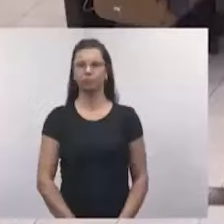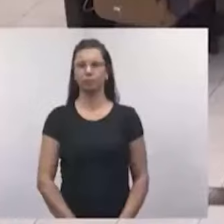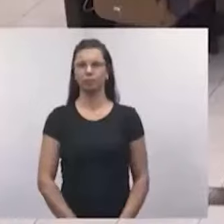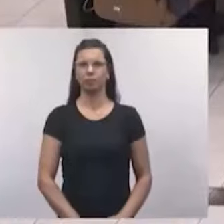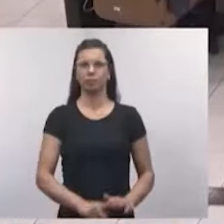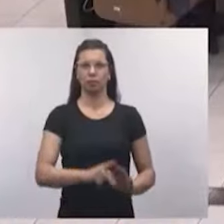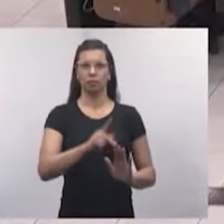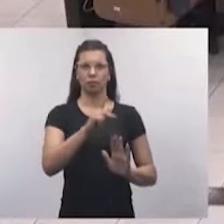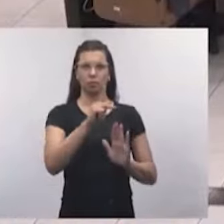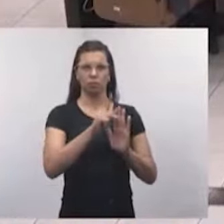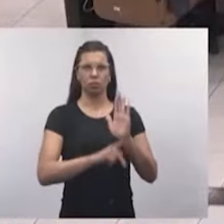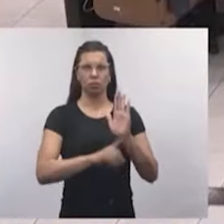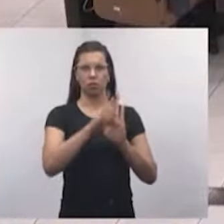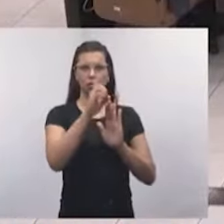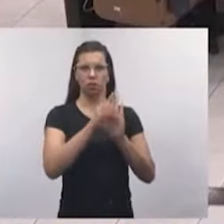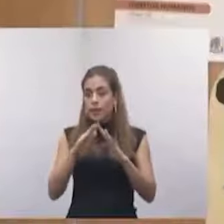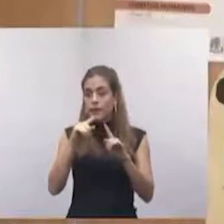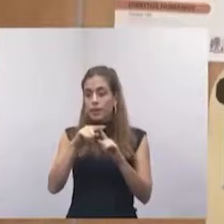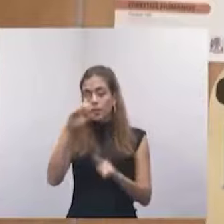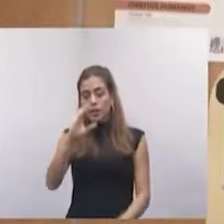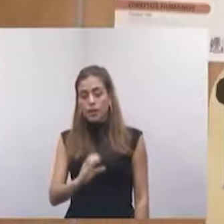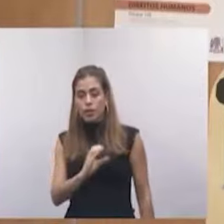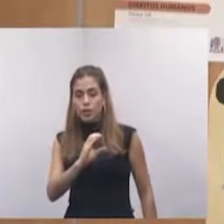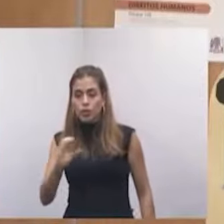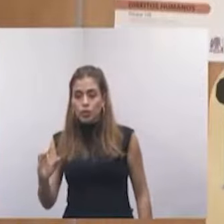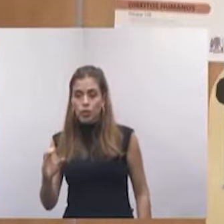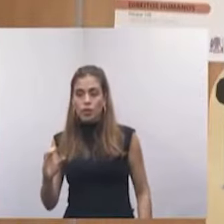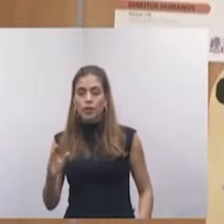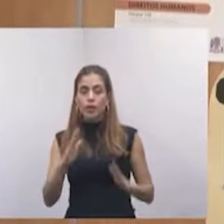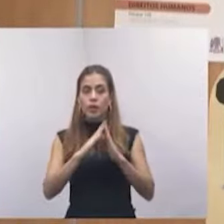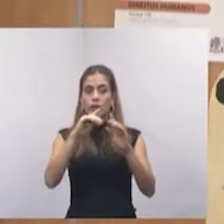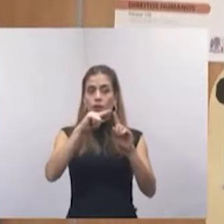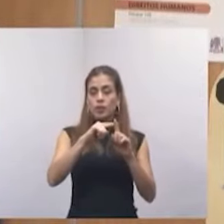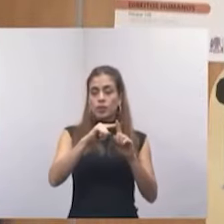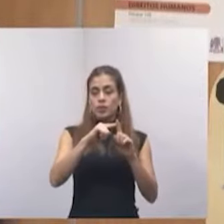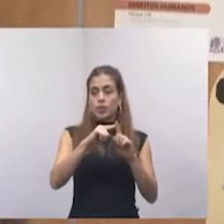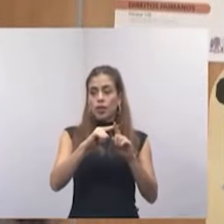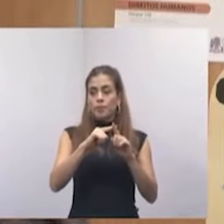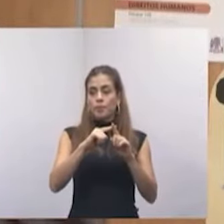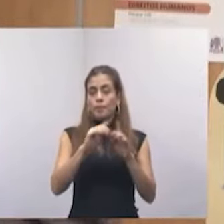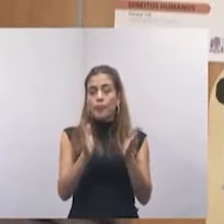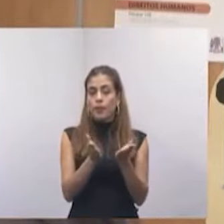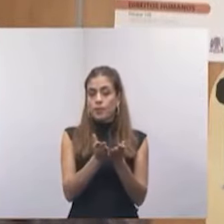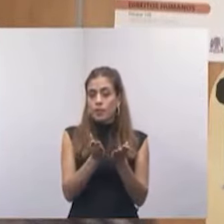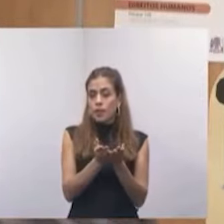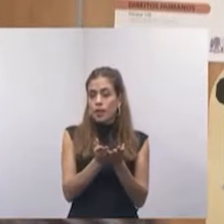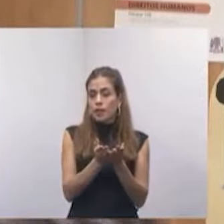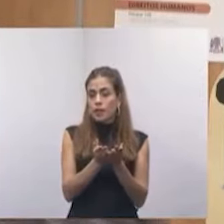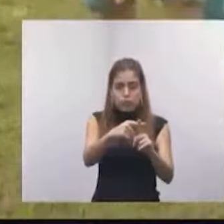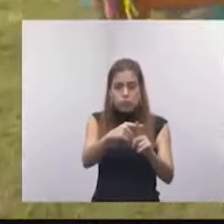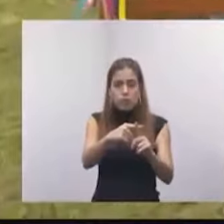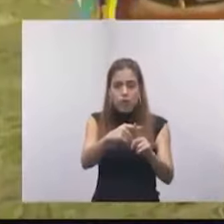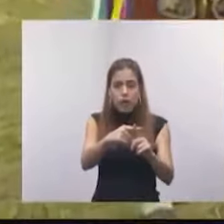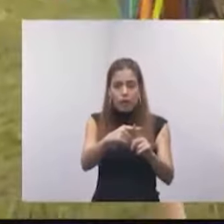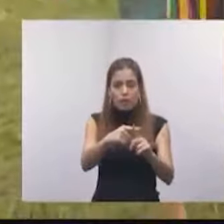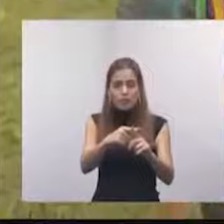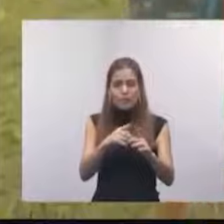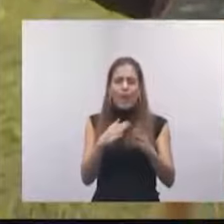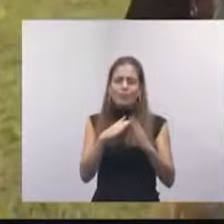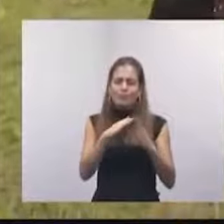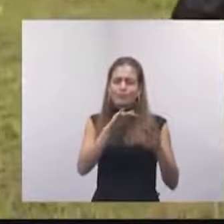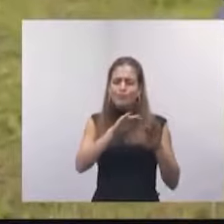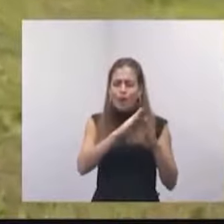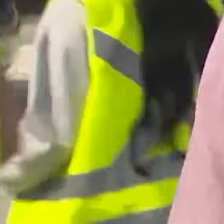amor. Em Jacareí, o vereador Valmir, do Parque Meia Lua, instituiu uma homenagem aos voluntários que acolhem